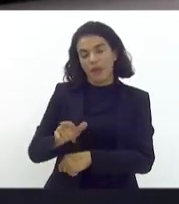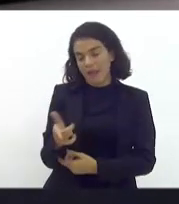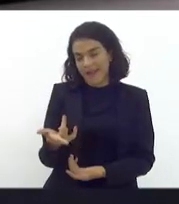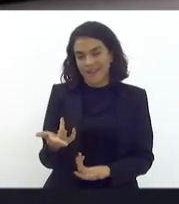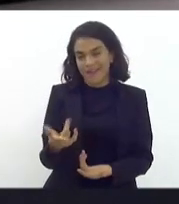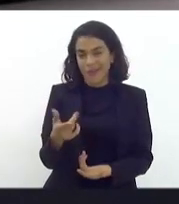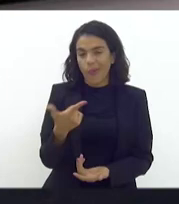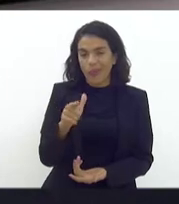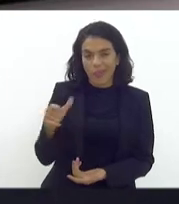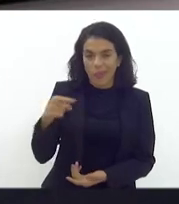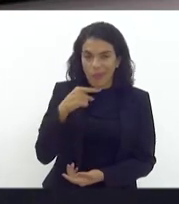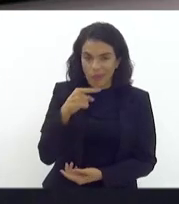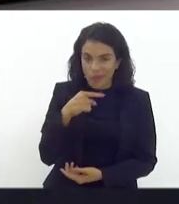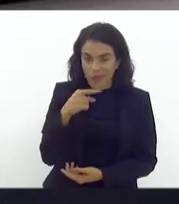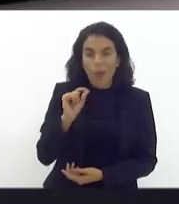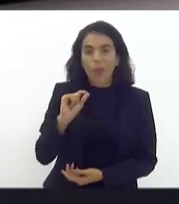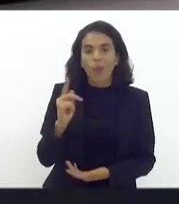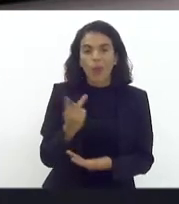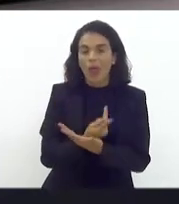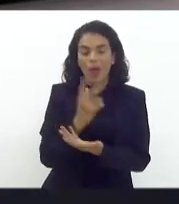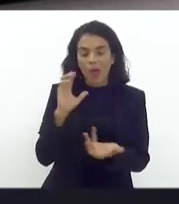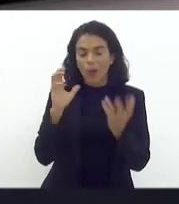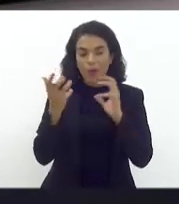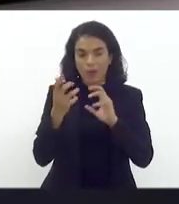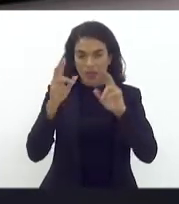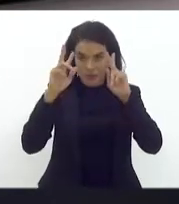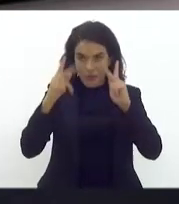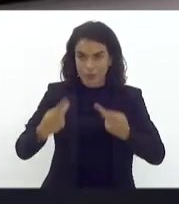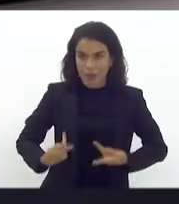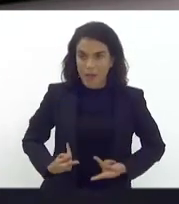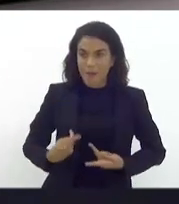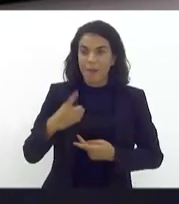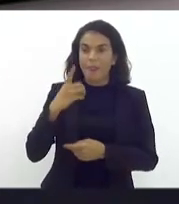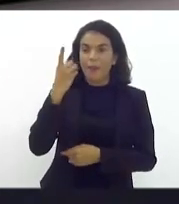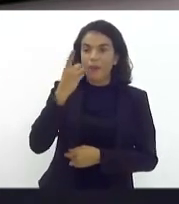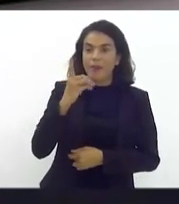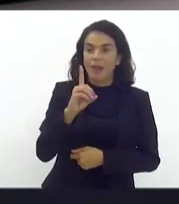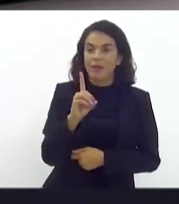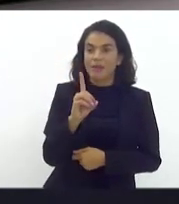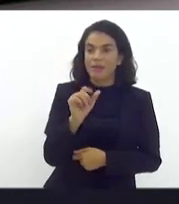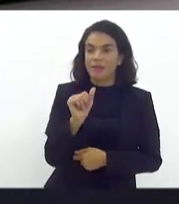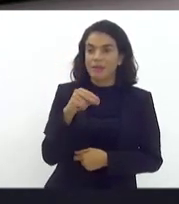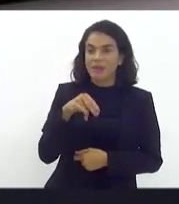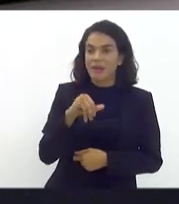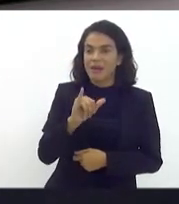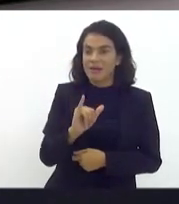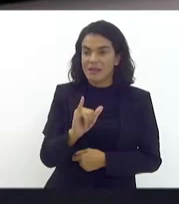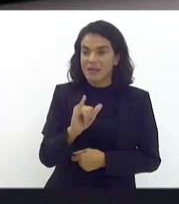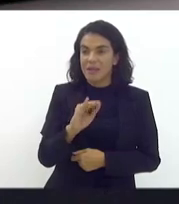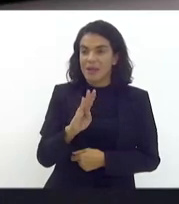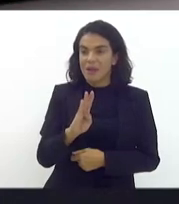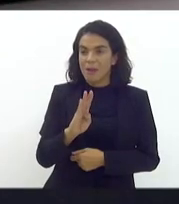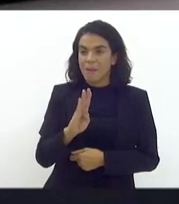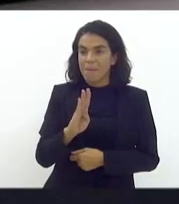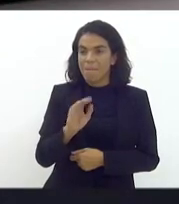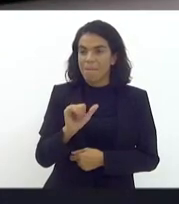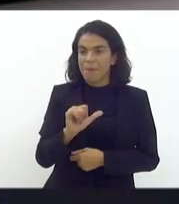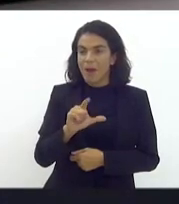o que que acontece com o ser humano deputada Daniele desculpa Dani